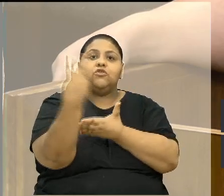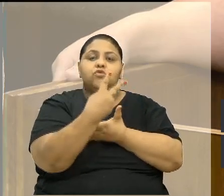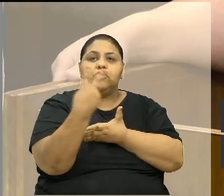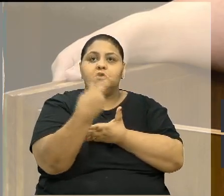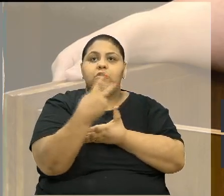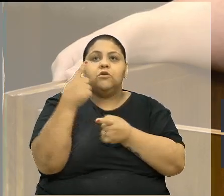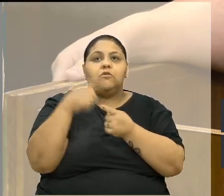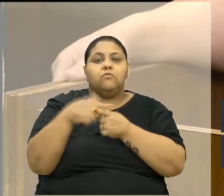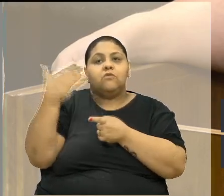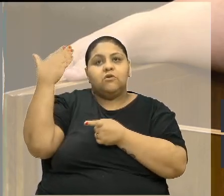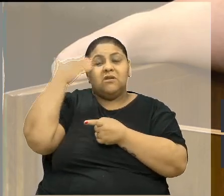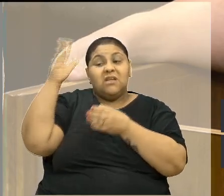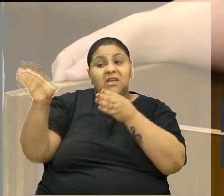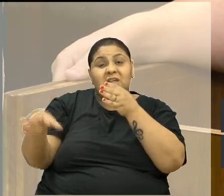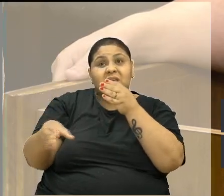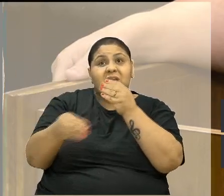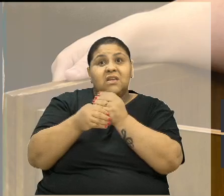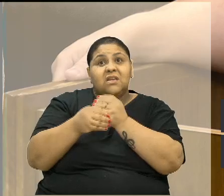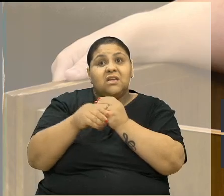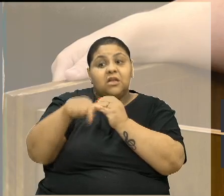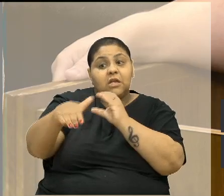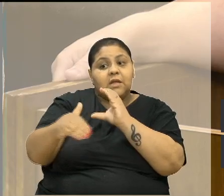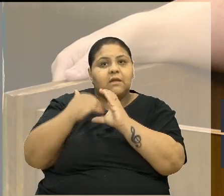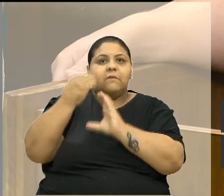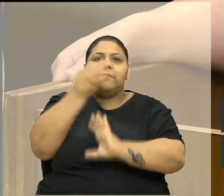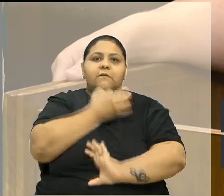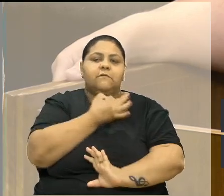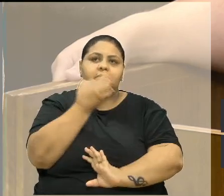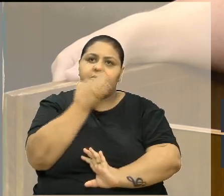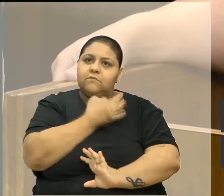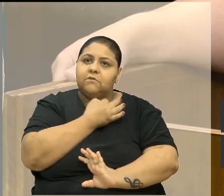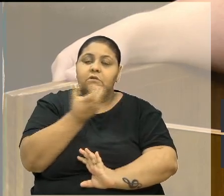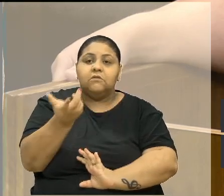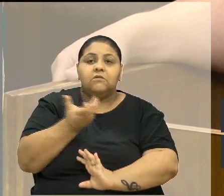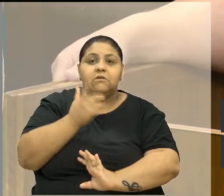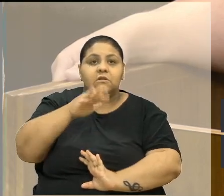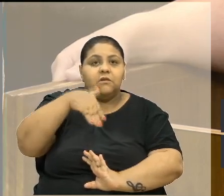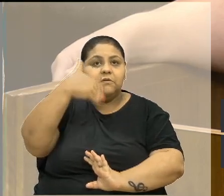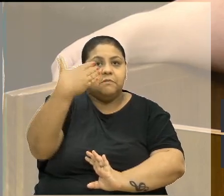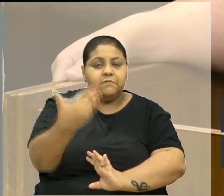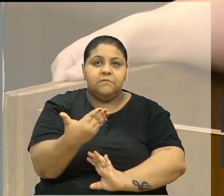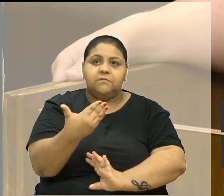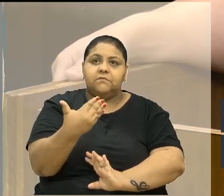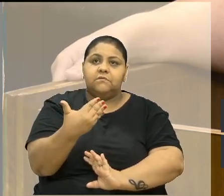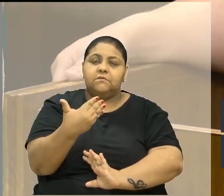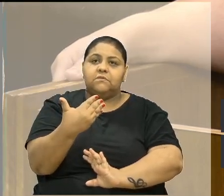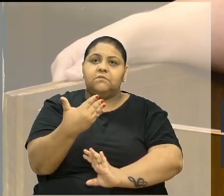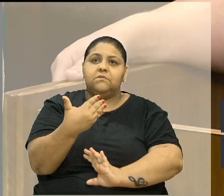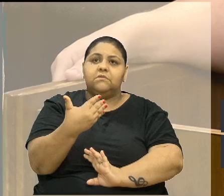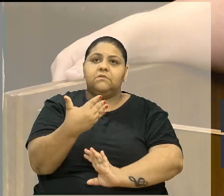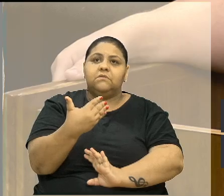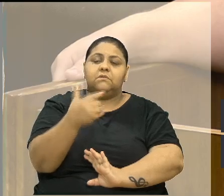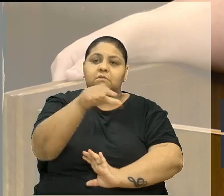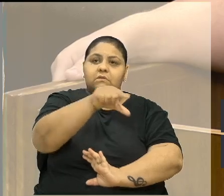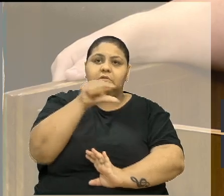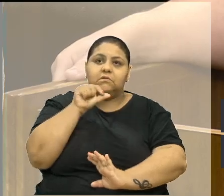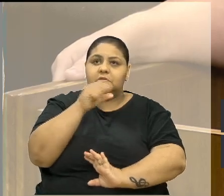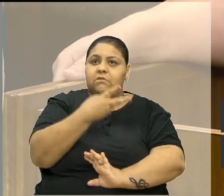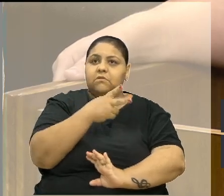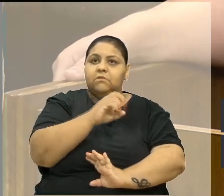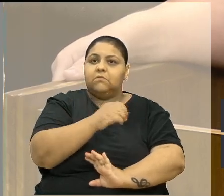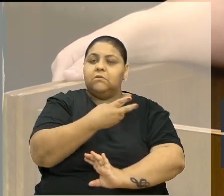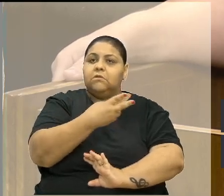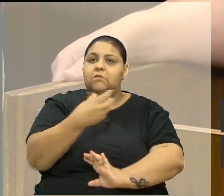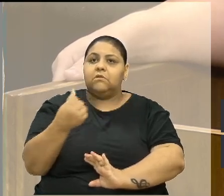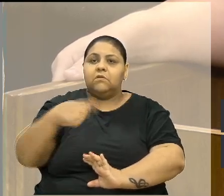porque eu sabia que emendas parlamentares viriam para Caxias do Sul. Quero que na próxima eleição, a de